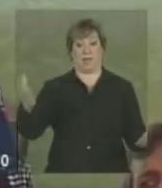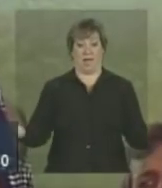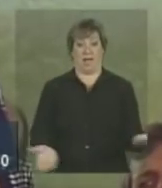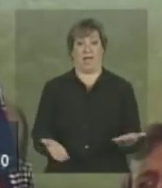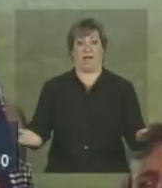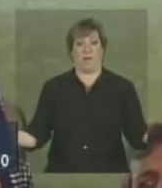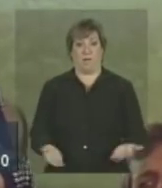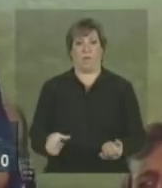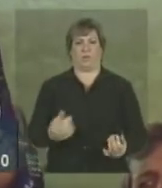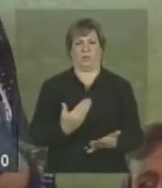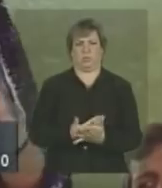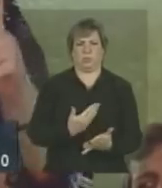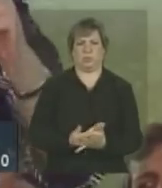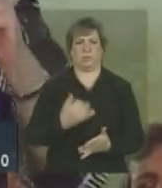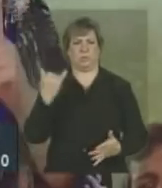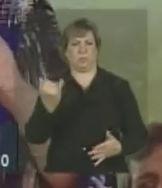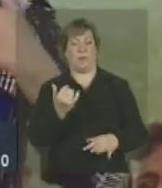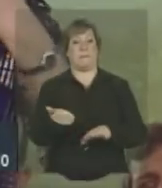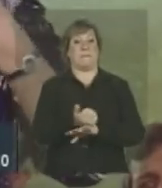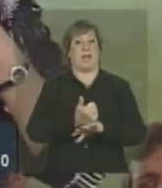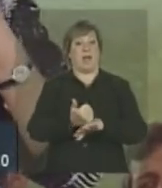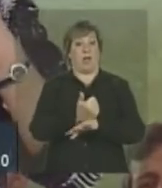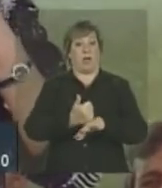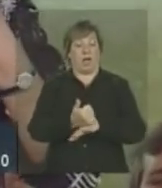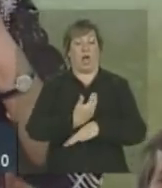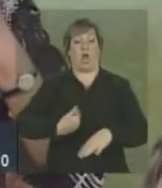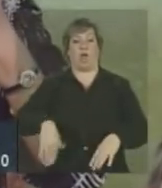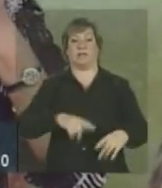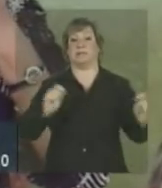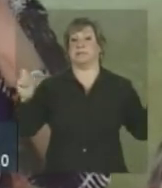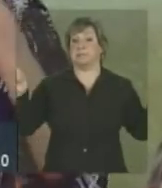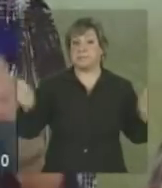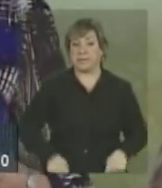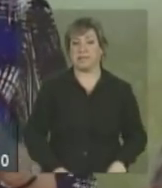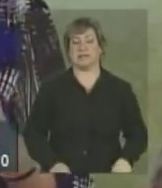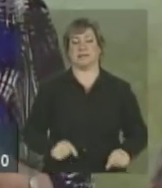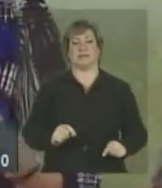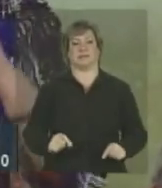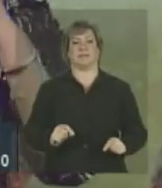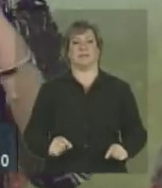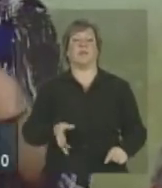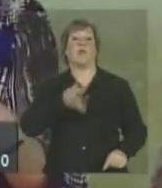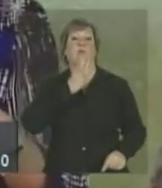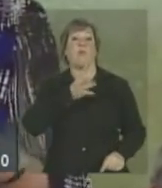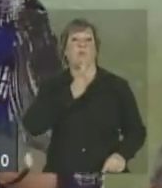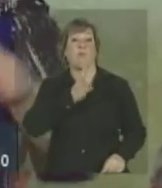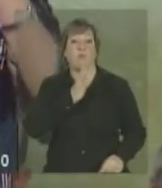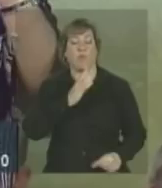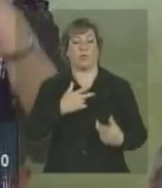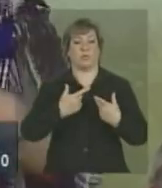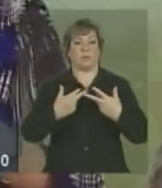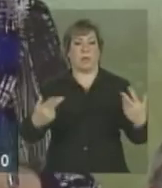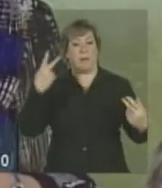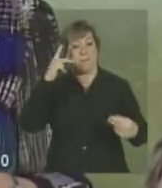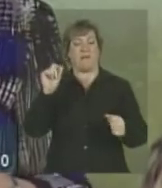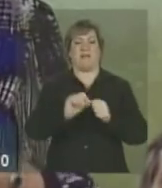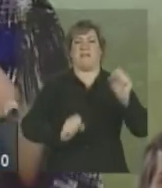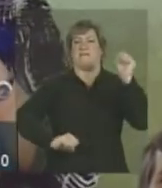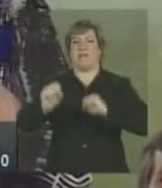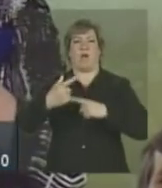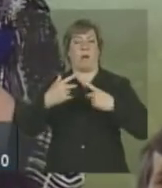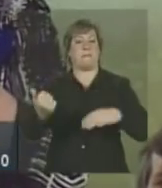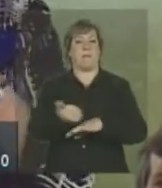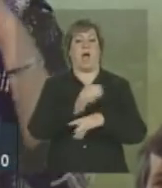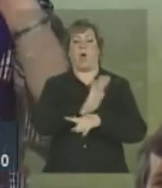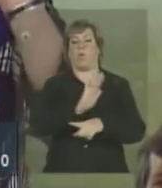o século em que a gente tem de melhorar a nossa capacidade de conhecer para produzir melhor